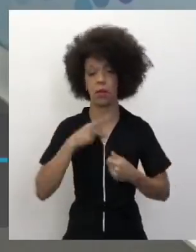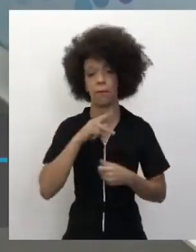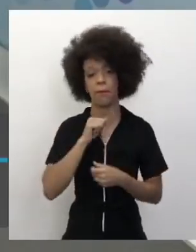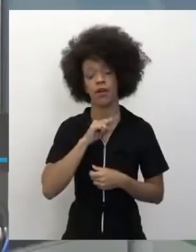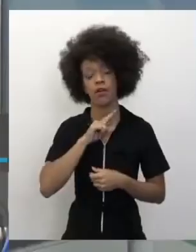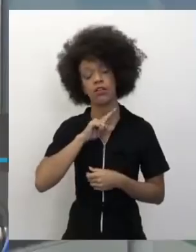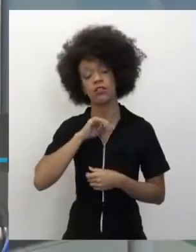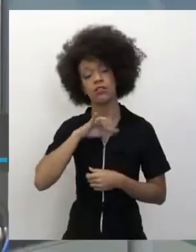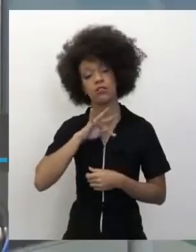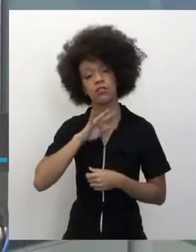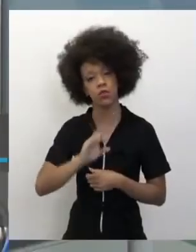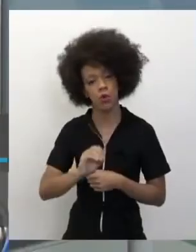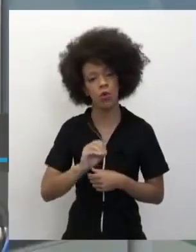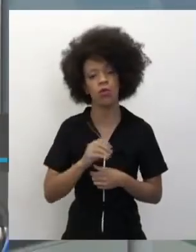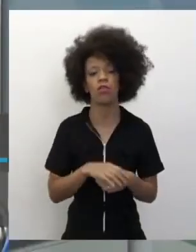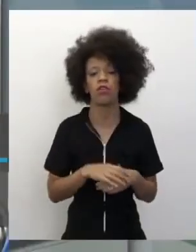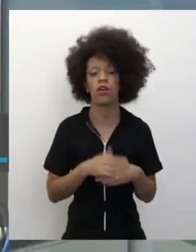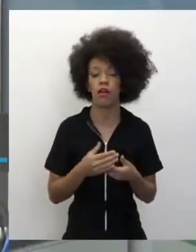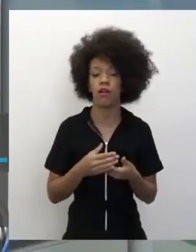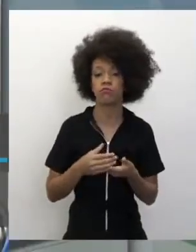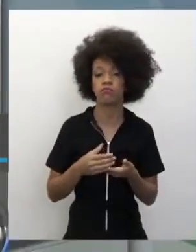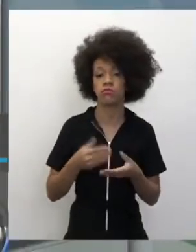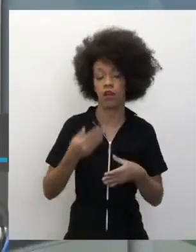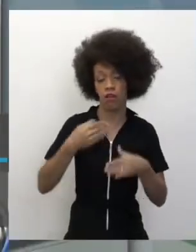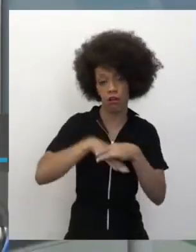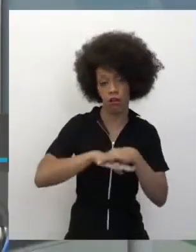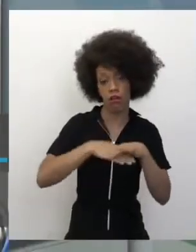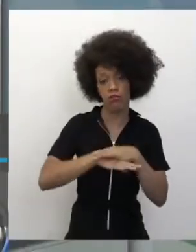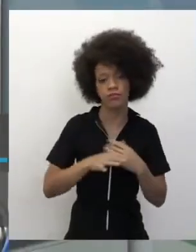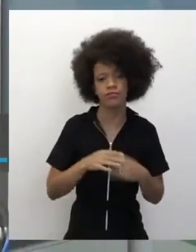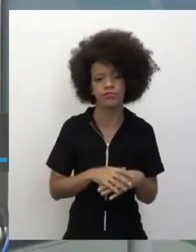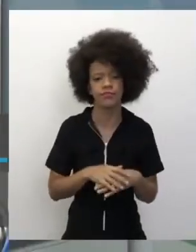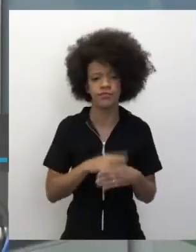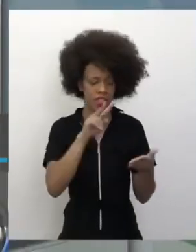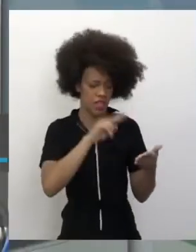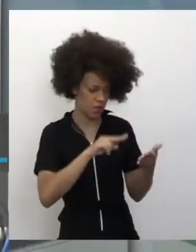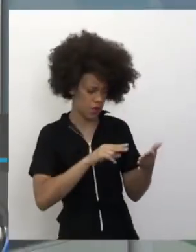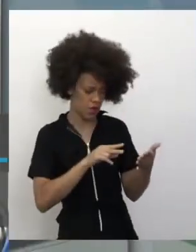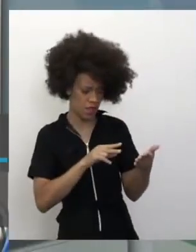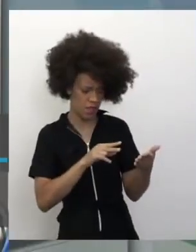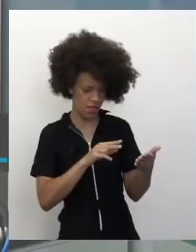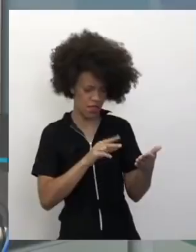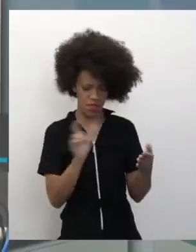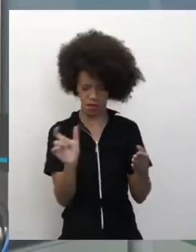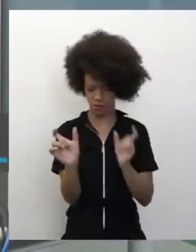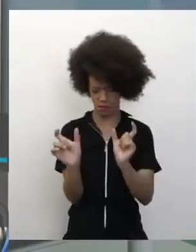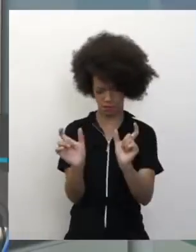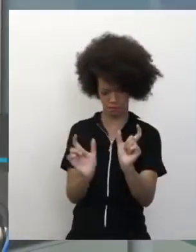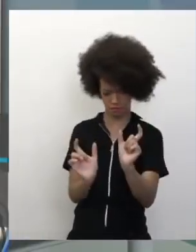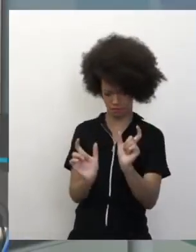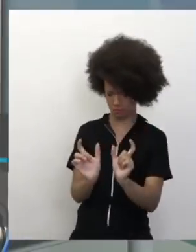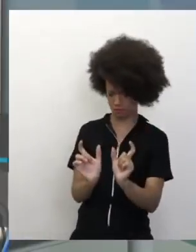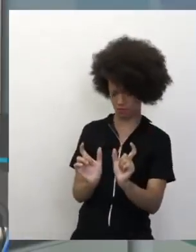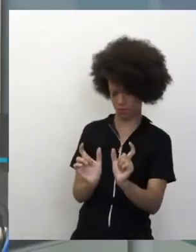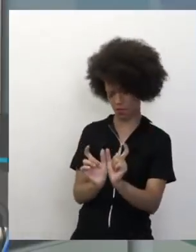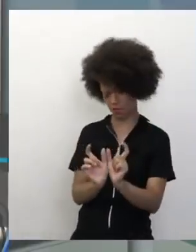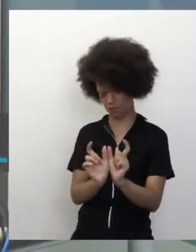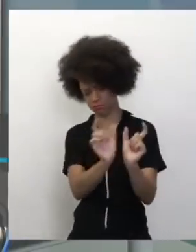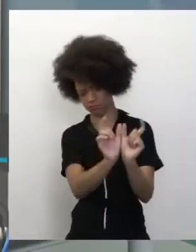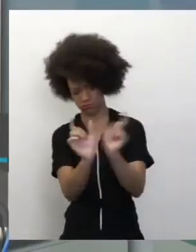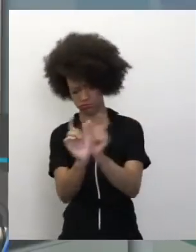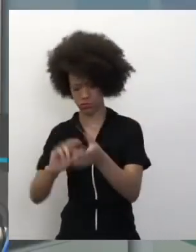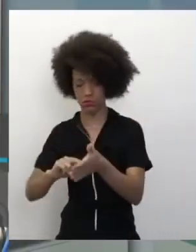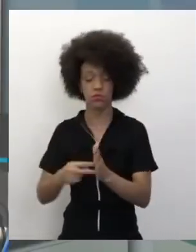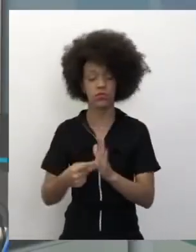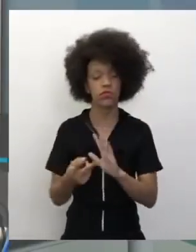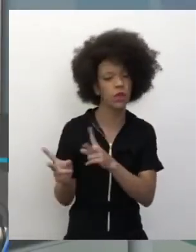você vai construindo. Algum aluninho colocou assim, ó. Eu fui ligando as ideias através das palavras. Sim. Então, ele